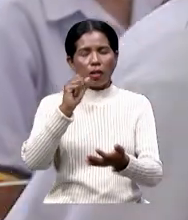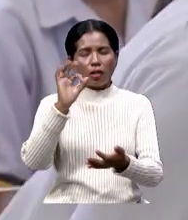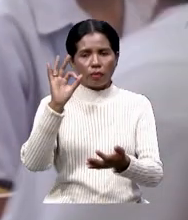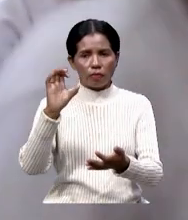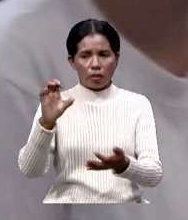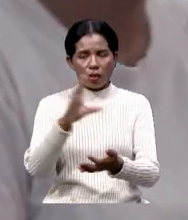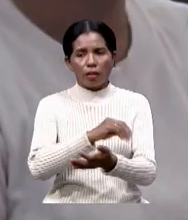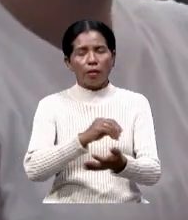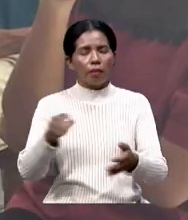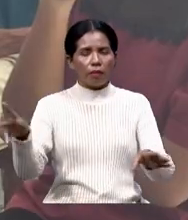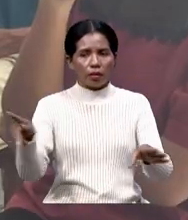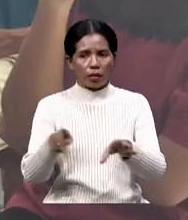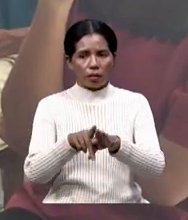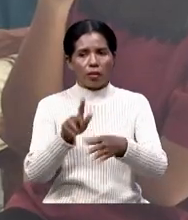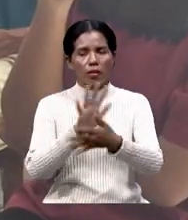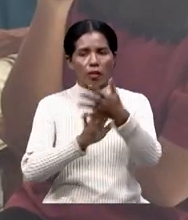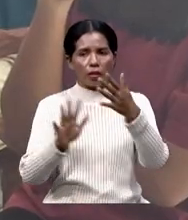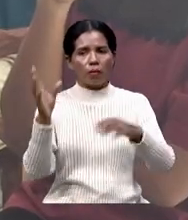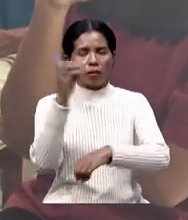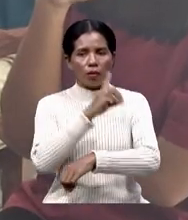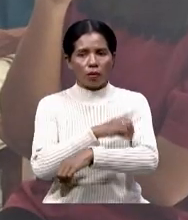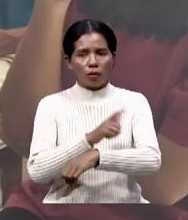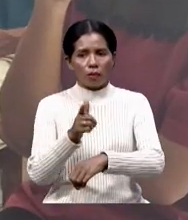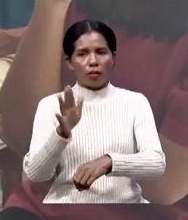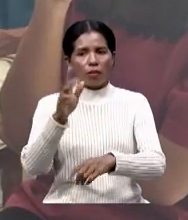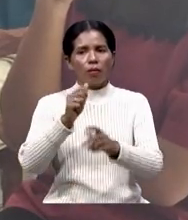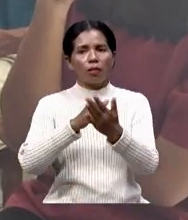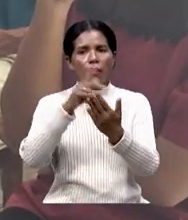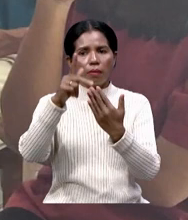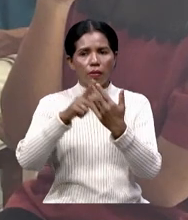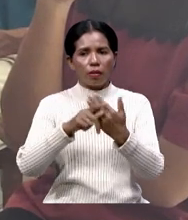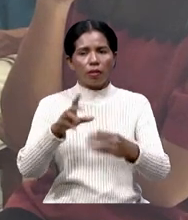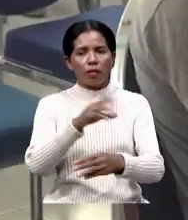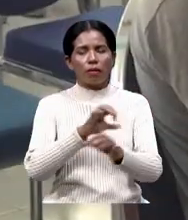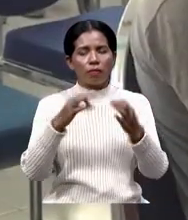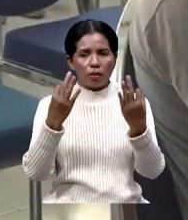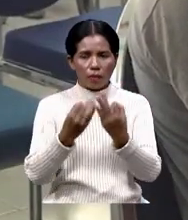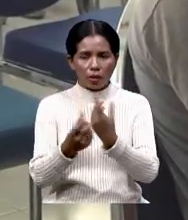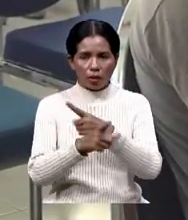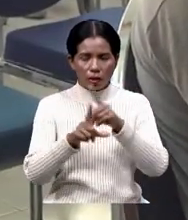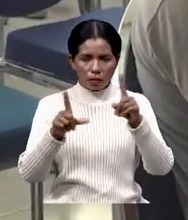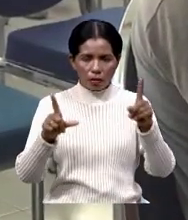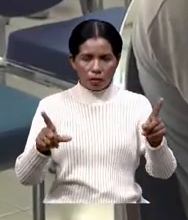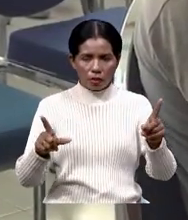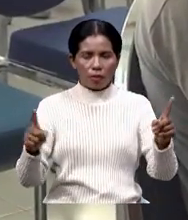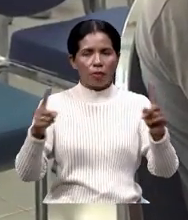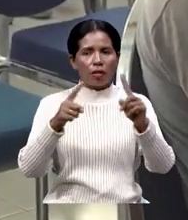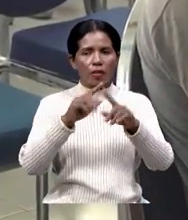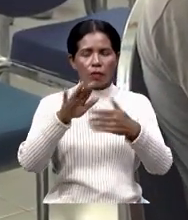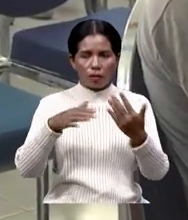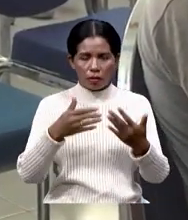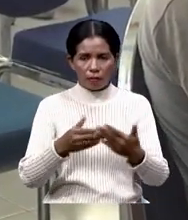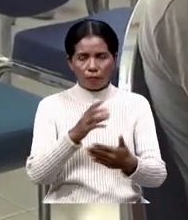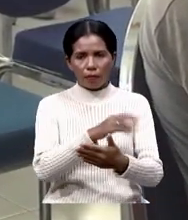participa ia colóquio Ida, onde celebra o 25 de abril, o tema A Minha Liberdade é a Liberdade de Todos. Revolução